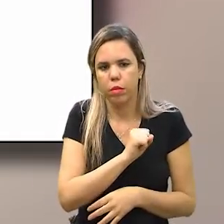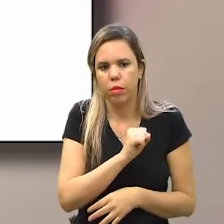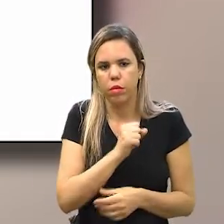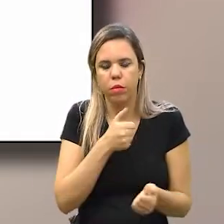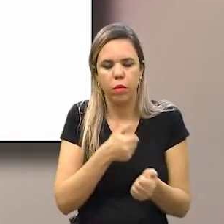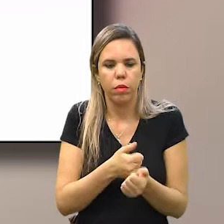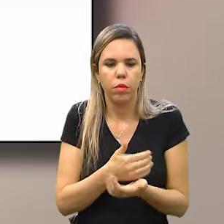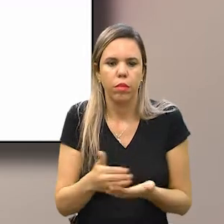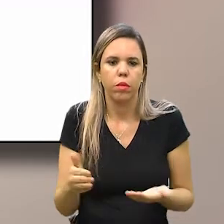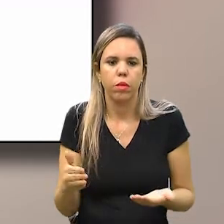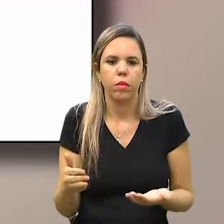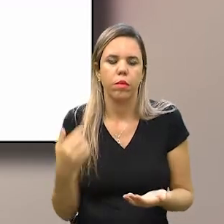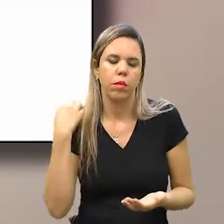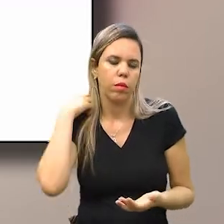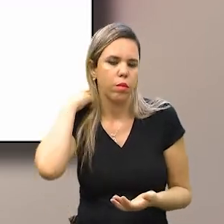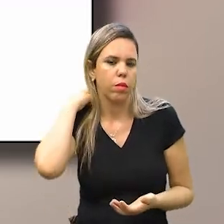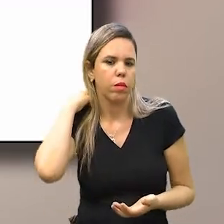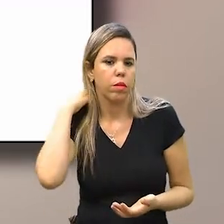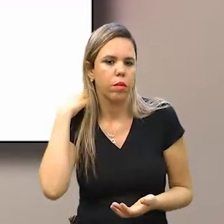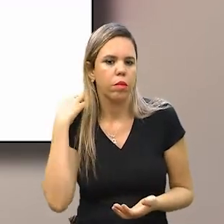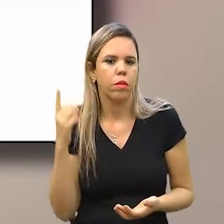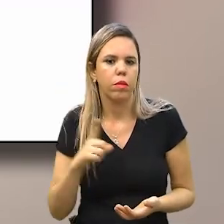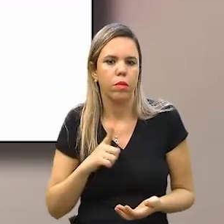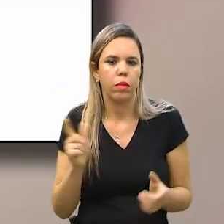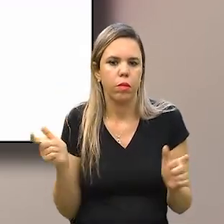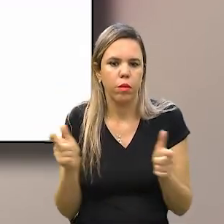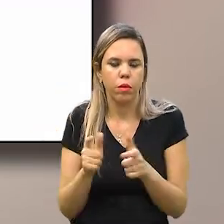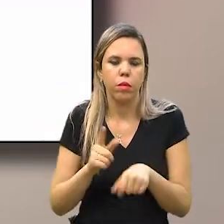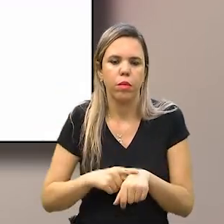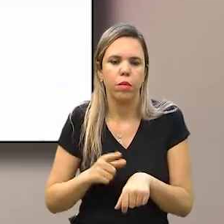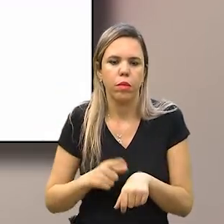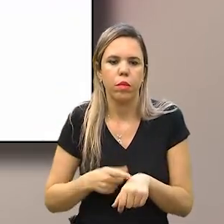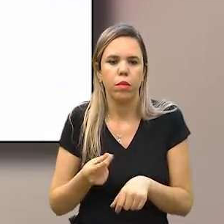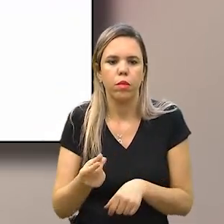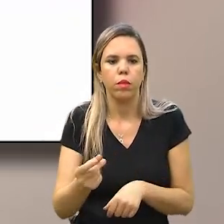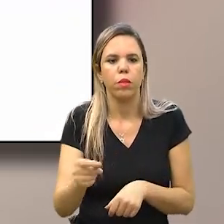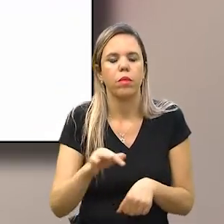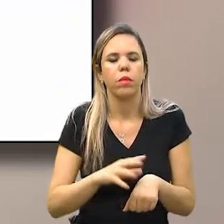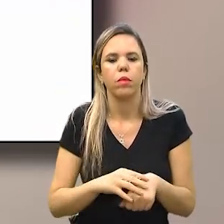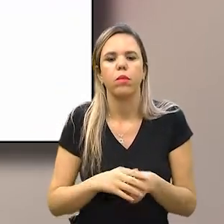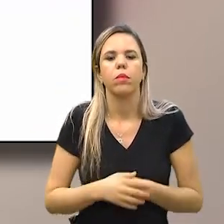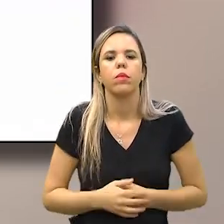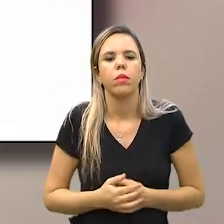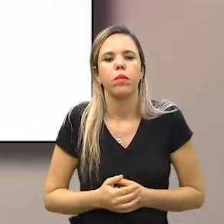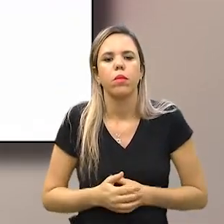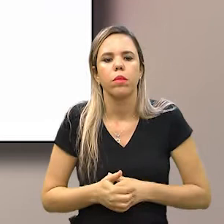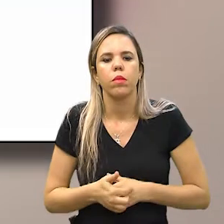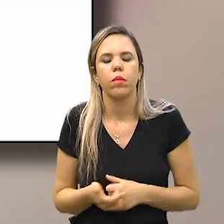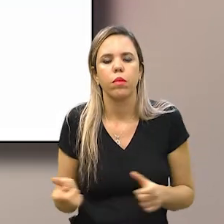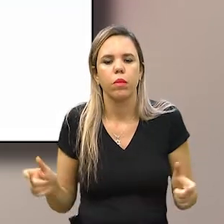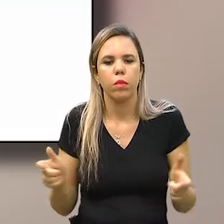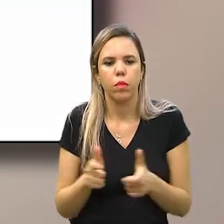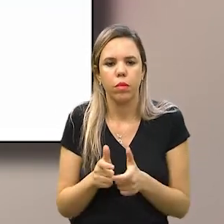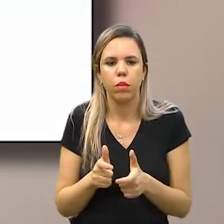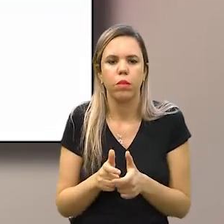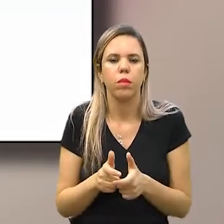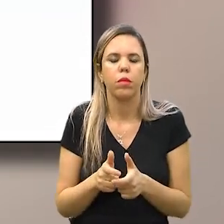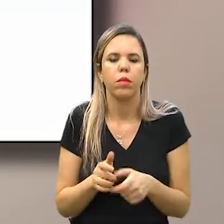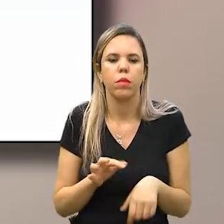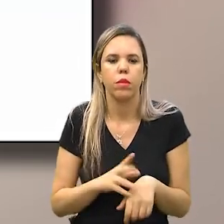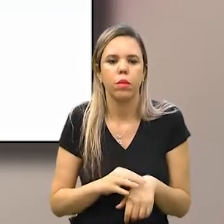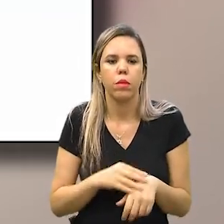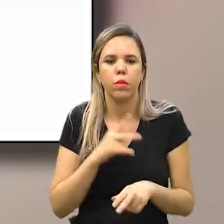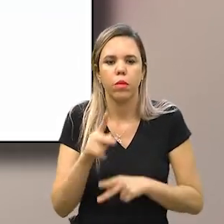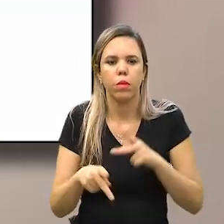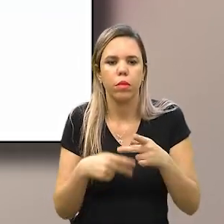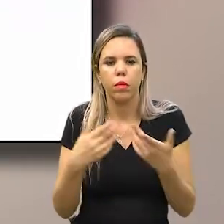rapidamente, né? Logo no comecinho do quadro, você encurta o tempo de duração da doença e diminui sintomatologia